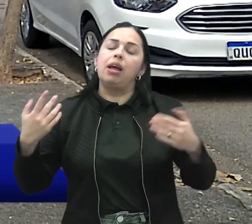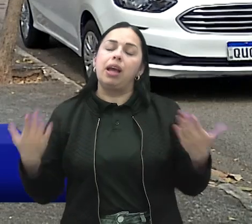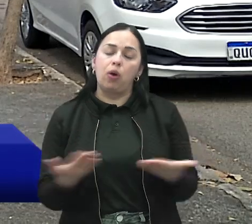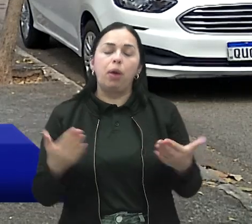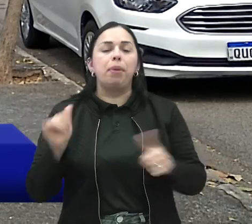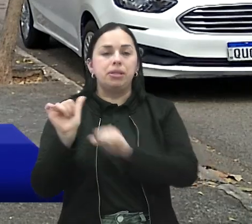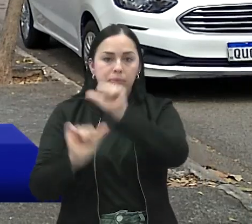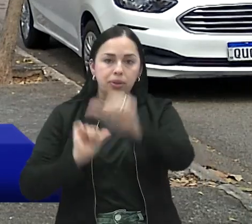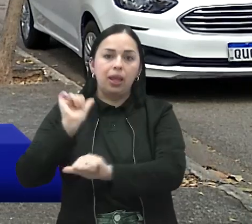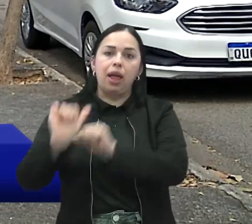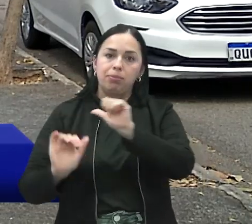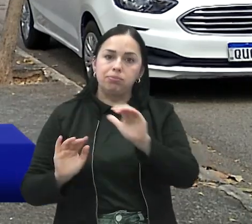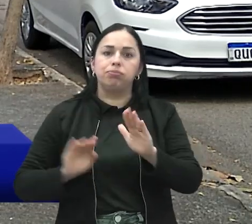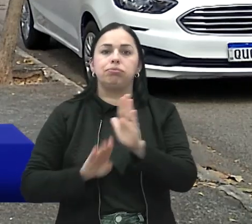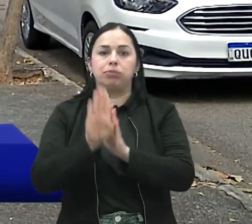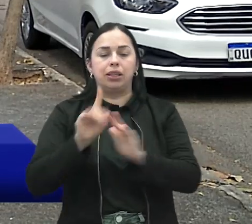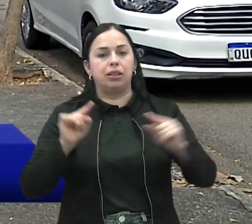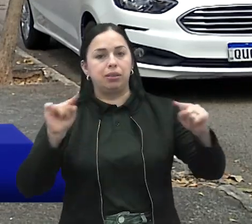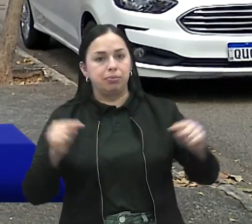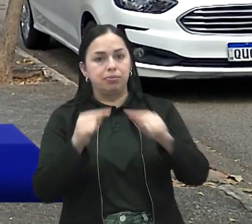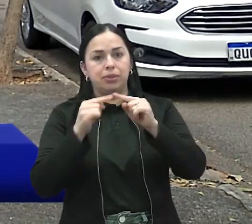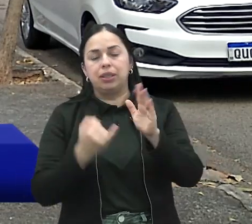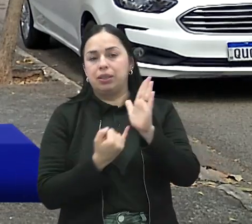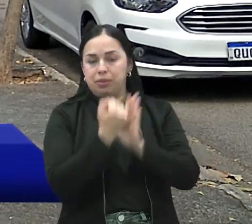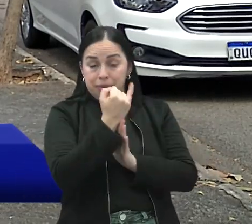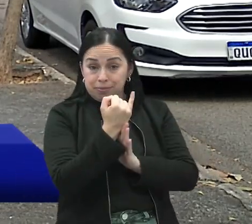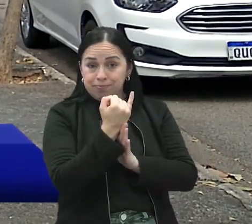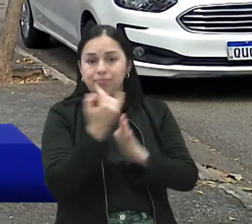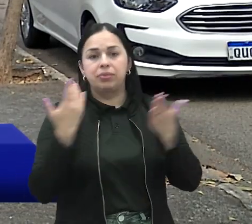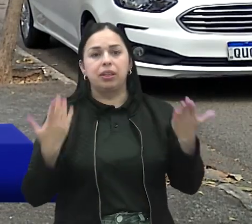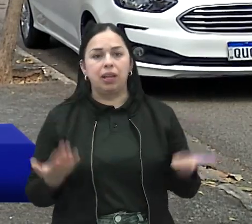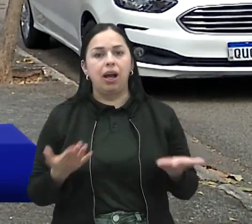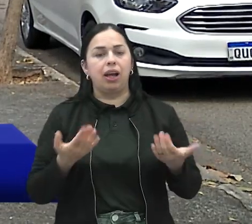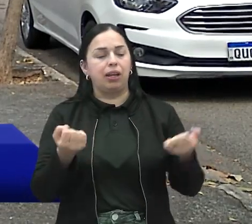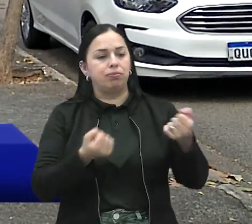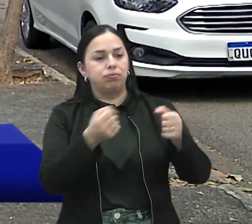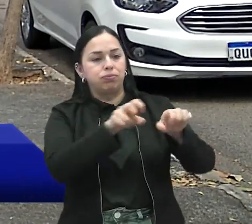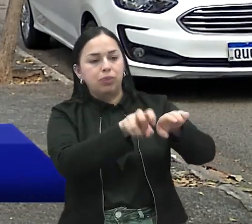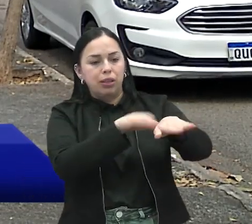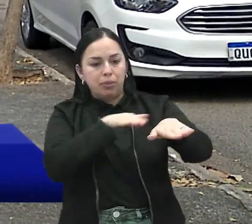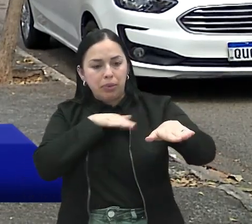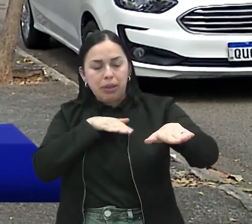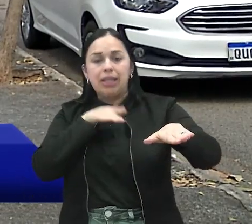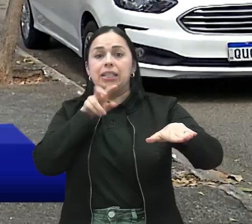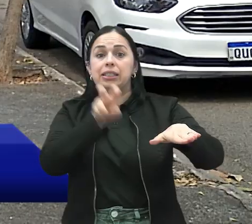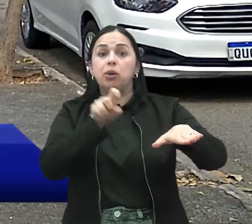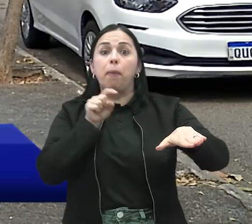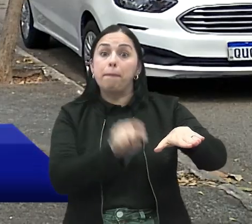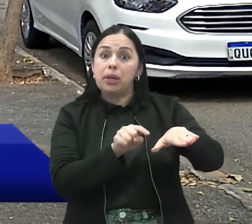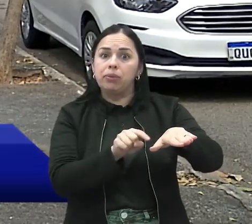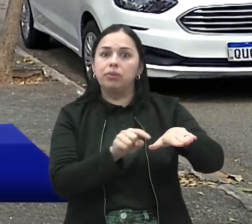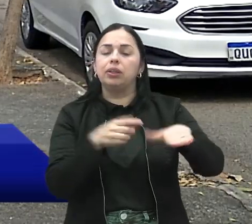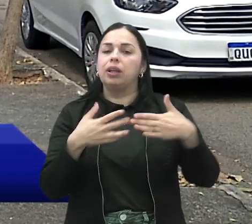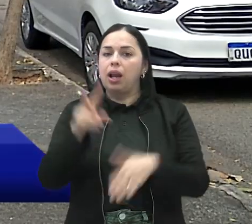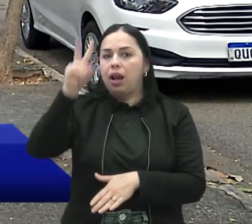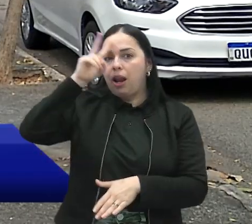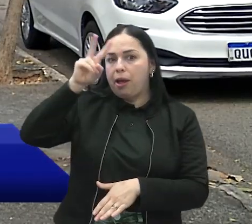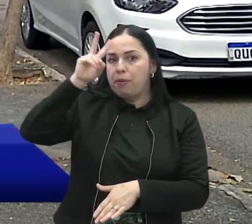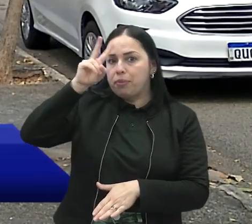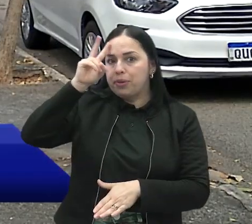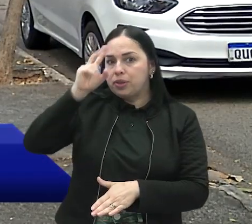país. Atualmente são mais de 5.000 vagas espalhadas pela cidade para atender a demanda do nosso município. Lembrando